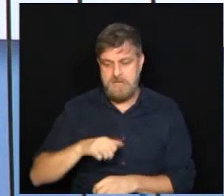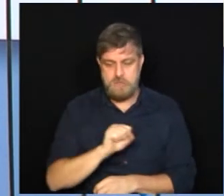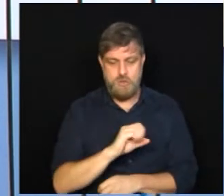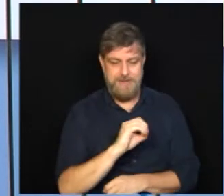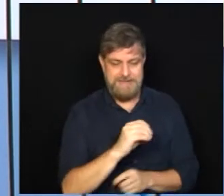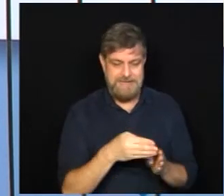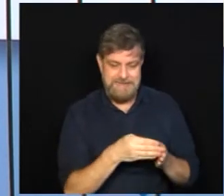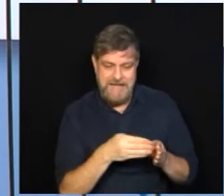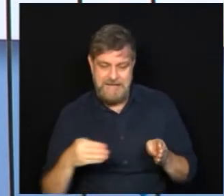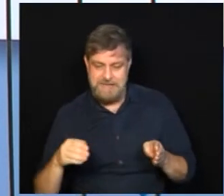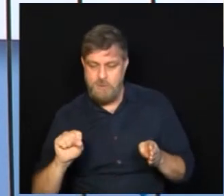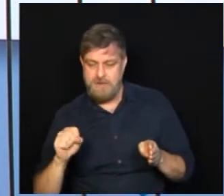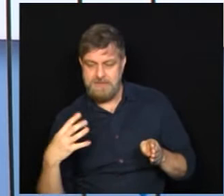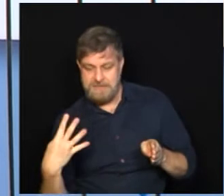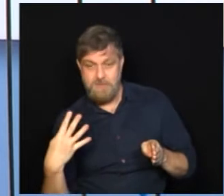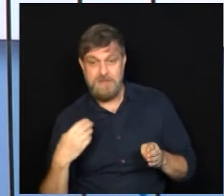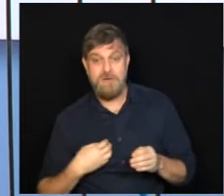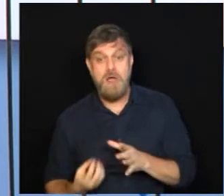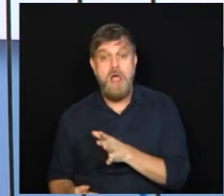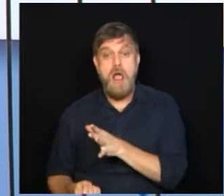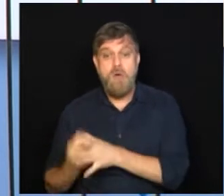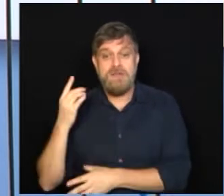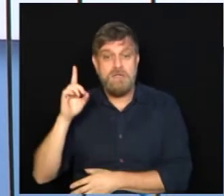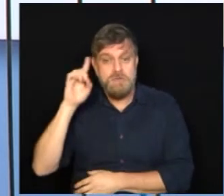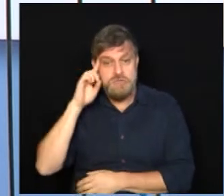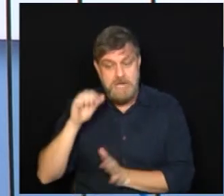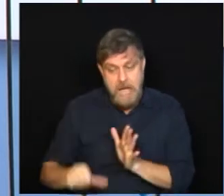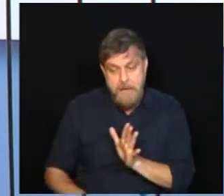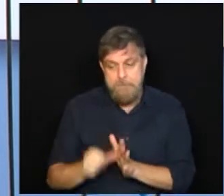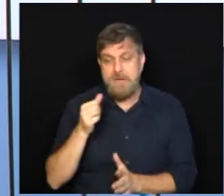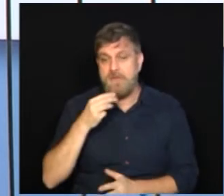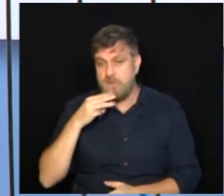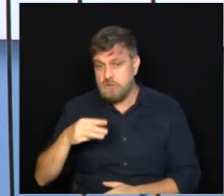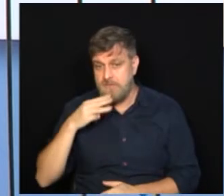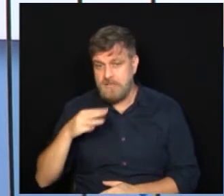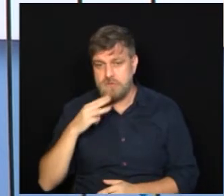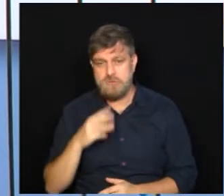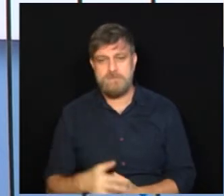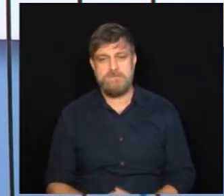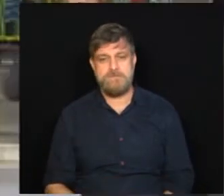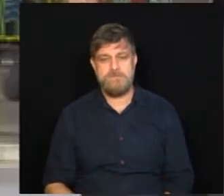até 84 anos, que vai acontecer no dia 1º de março.